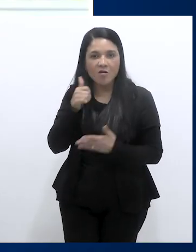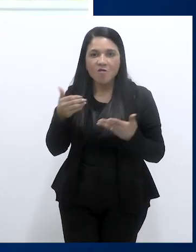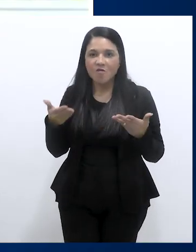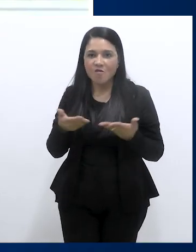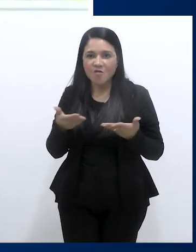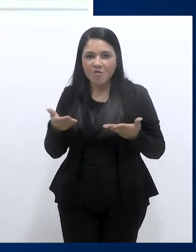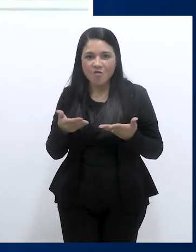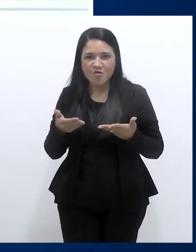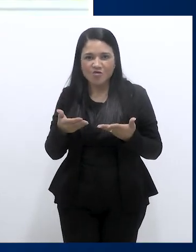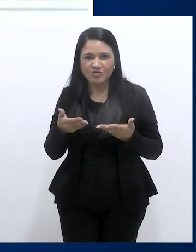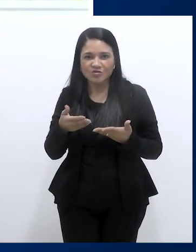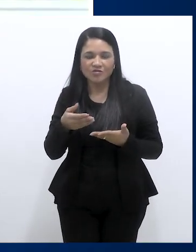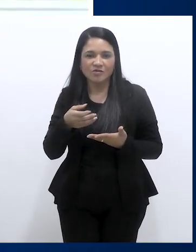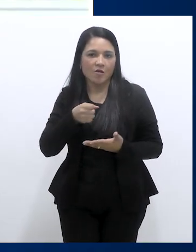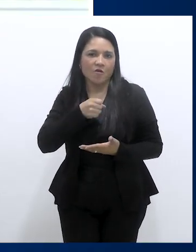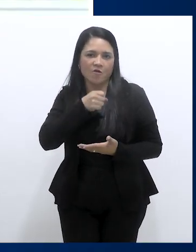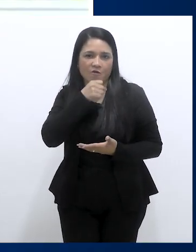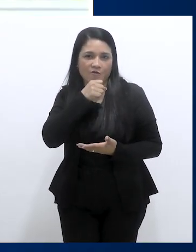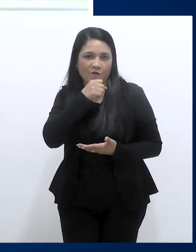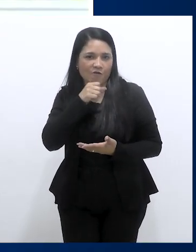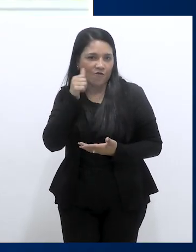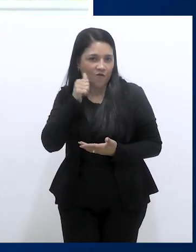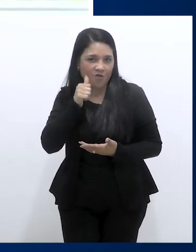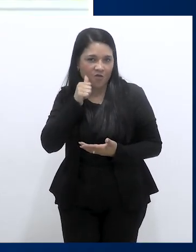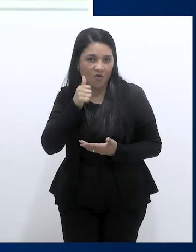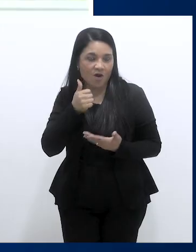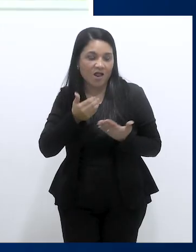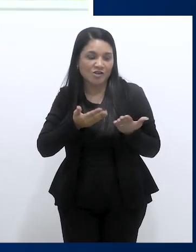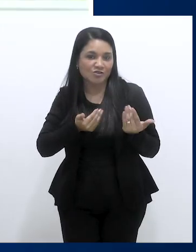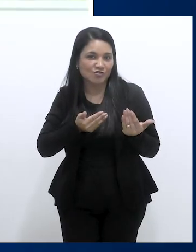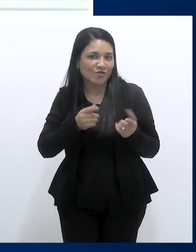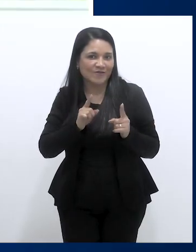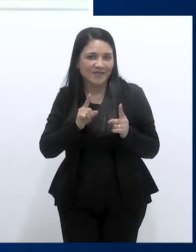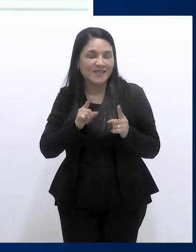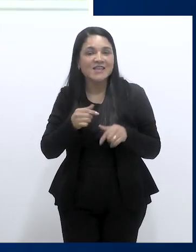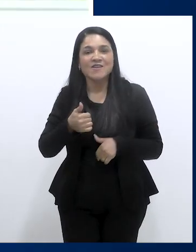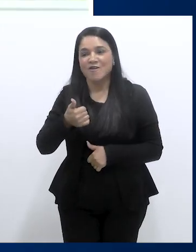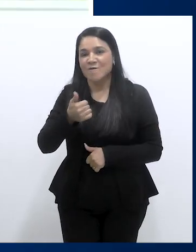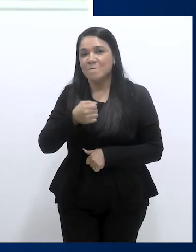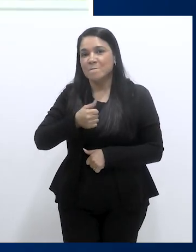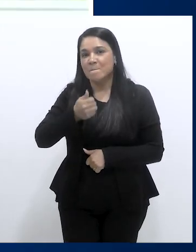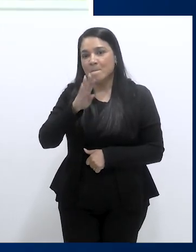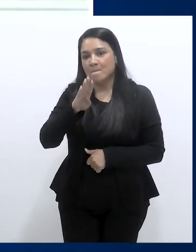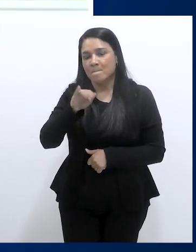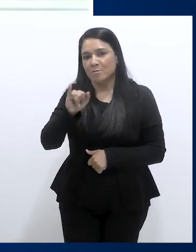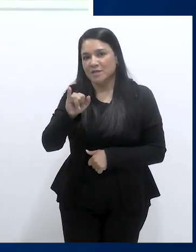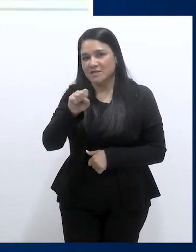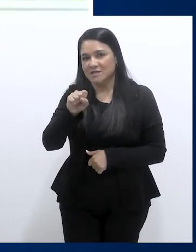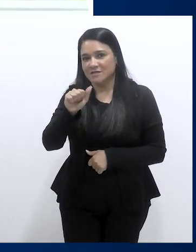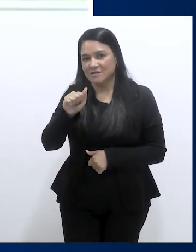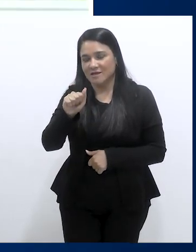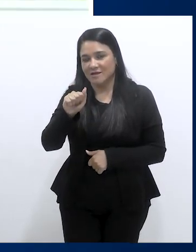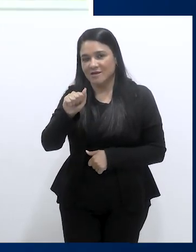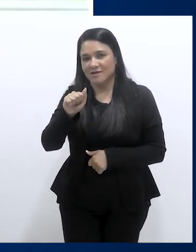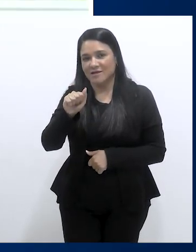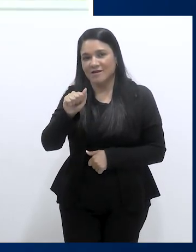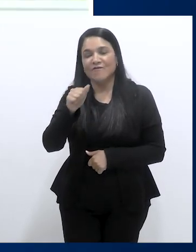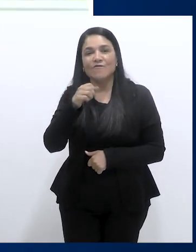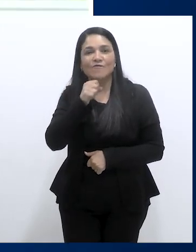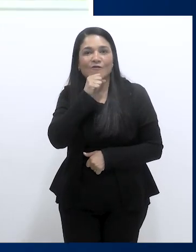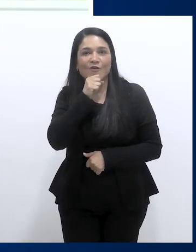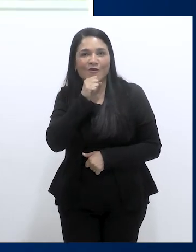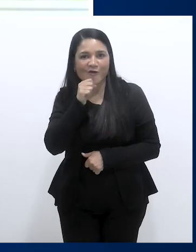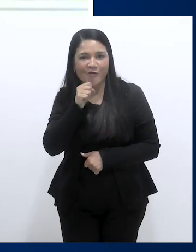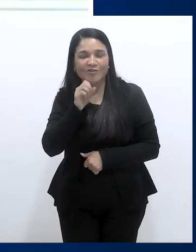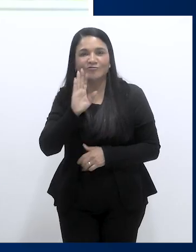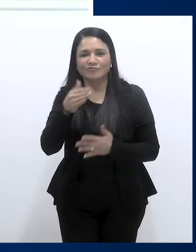mulher que ela hoje, ela não é nem avó, embora ela seja muito jovem, ela é bisavó, entendeu? nossa, E